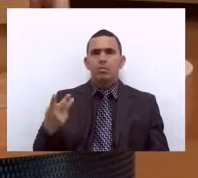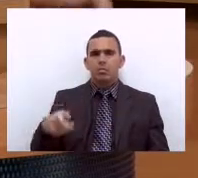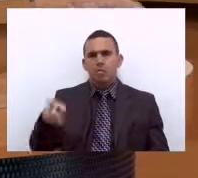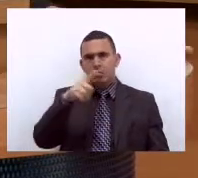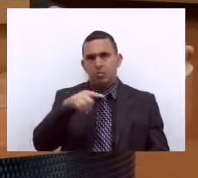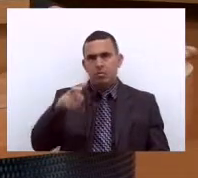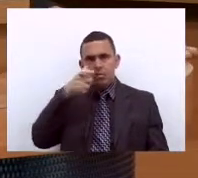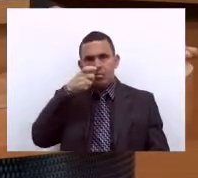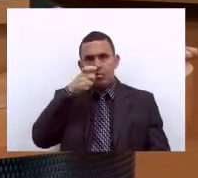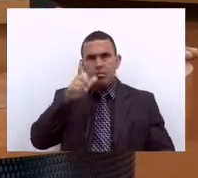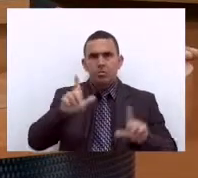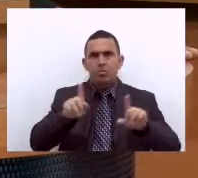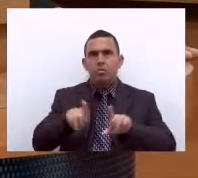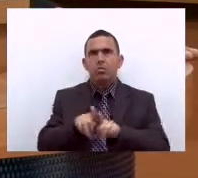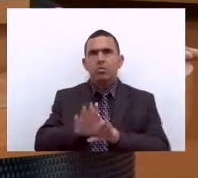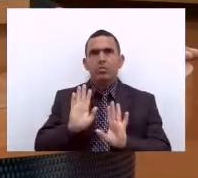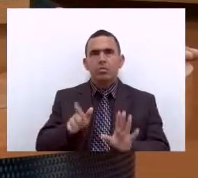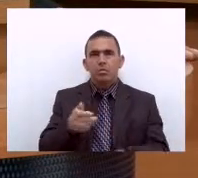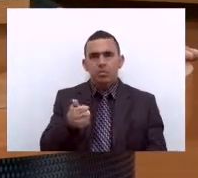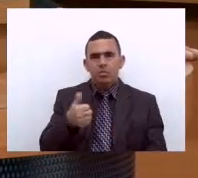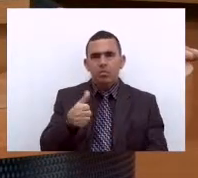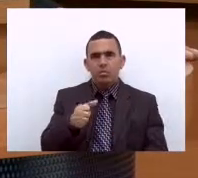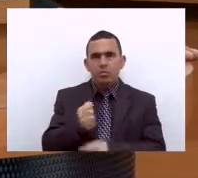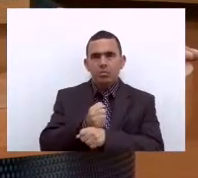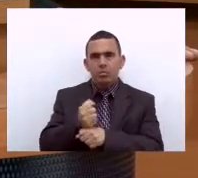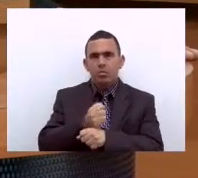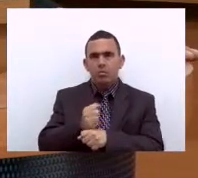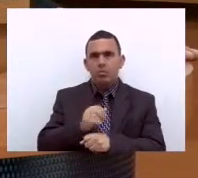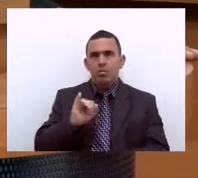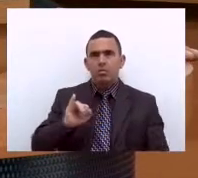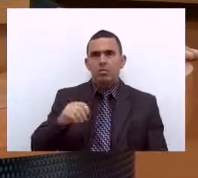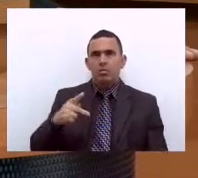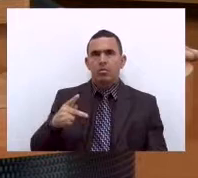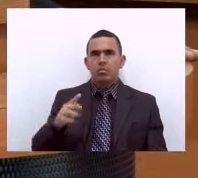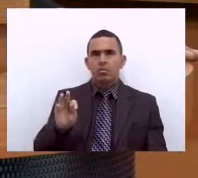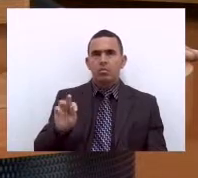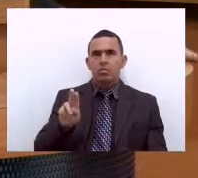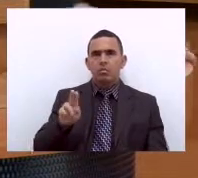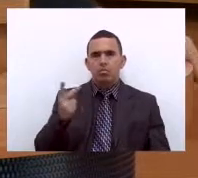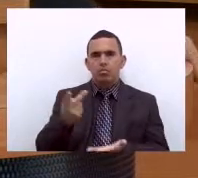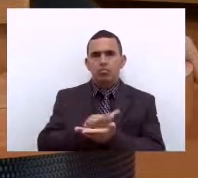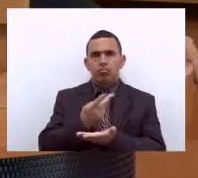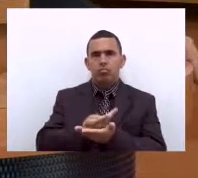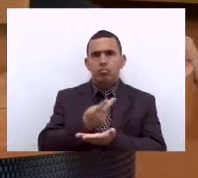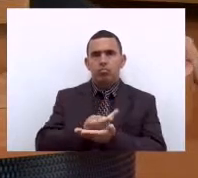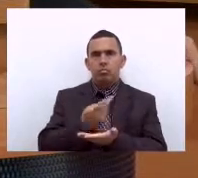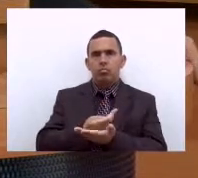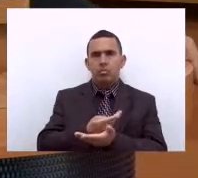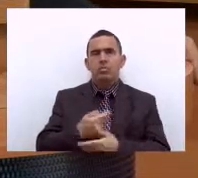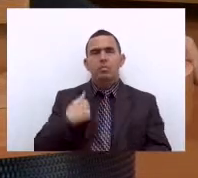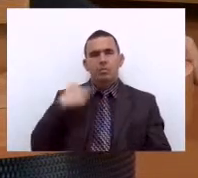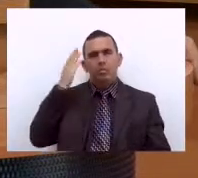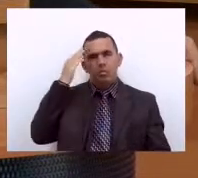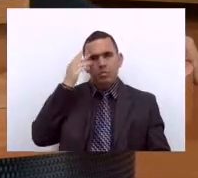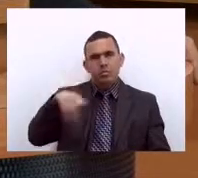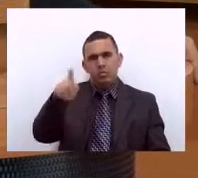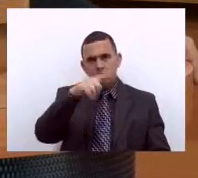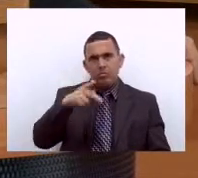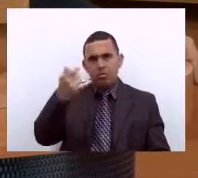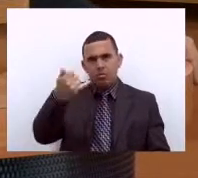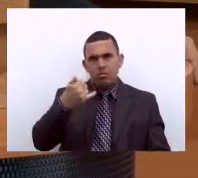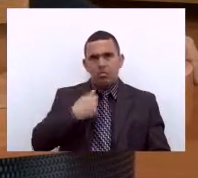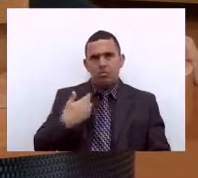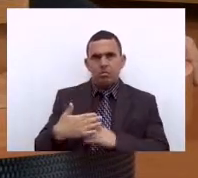também, 11 anos cobraram o IPTU da gente de forma inconstitucional. Eu sei que vão dizer que meu projeto também é